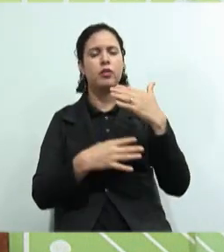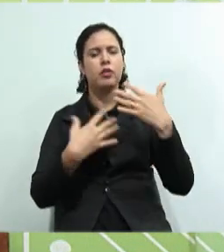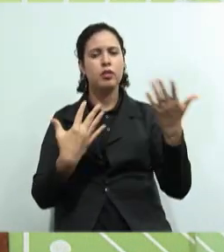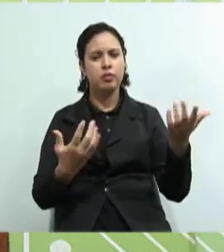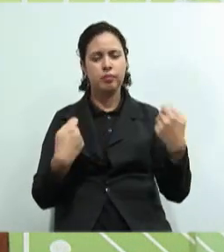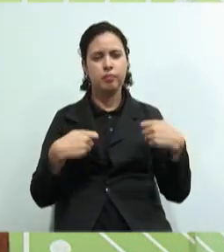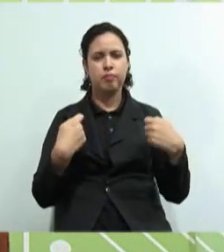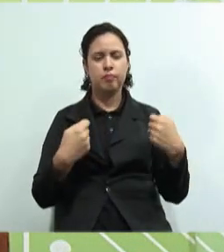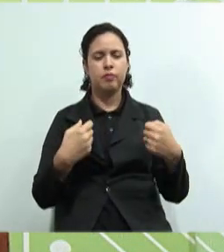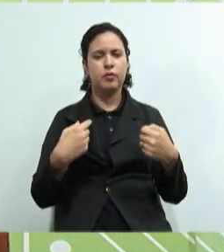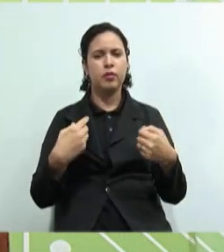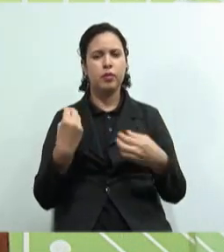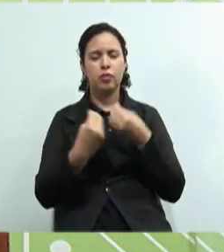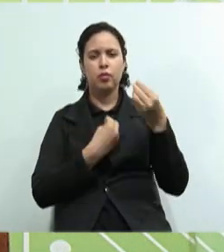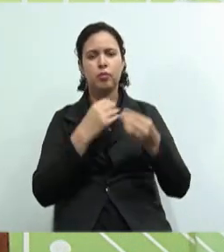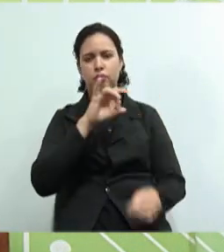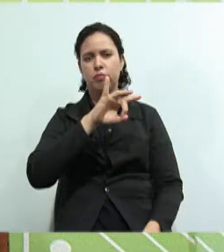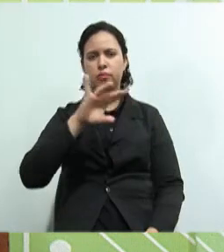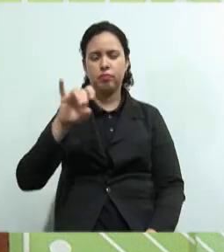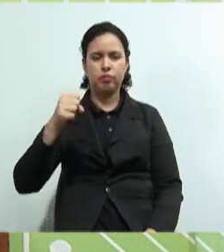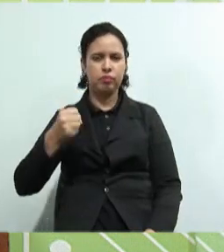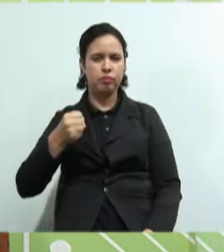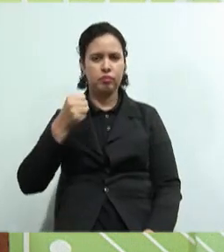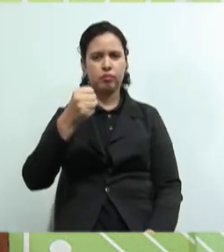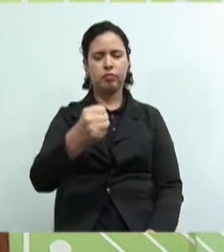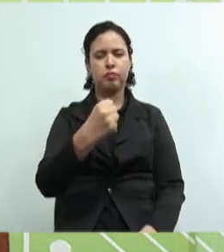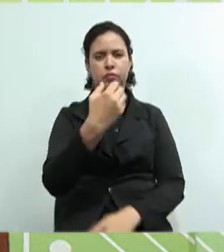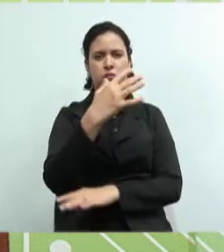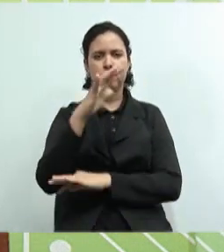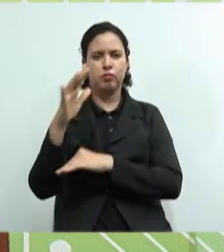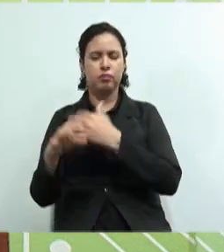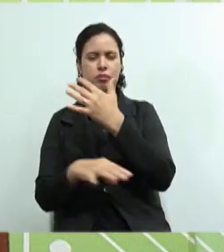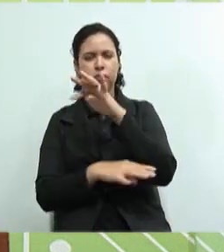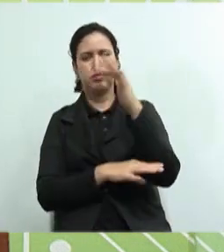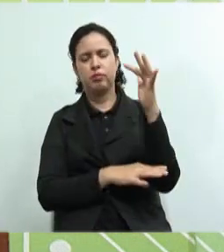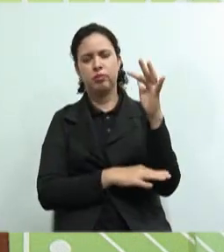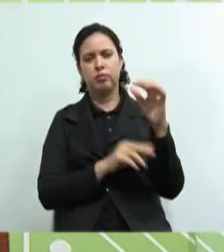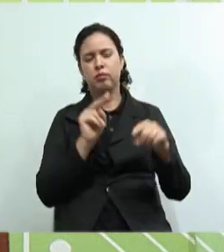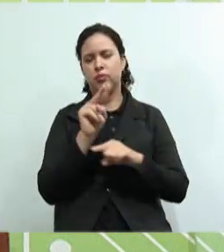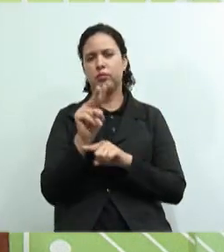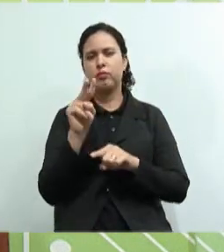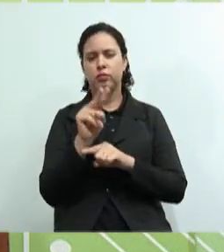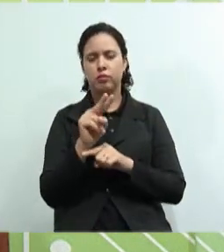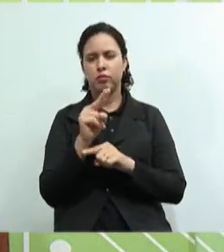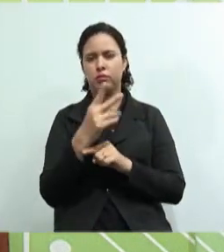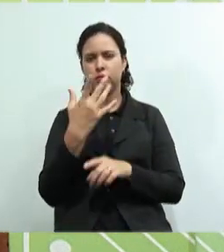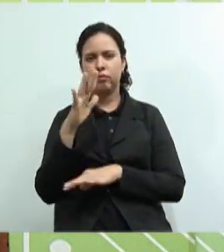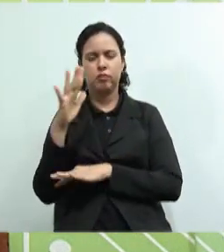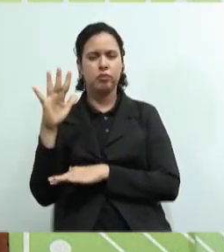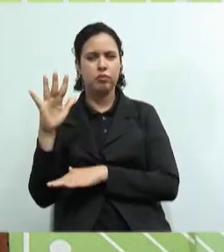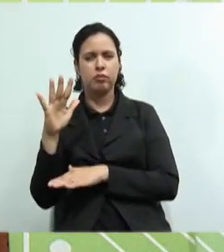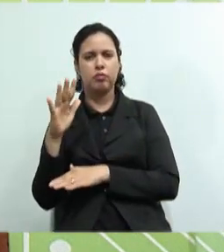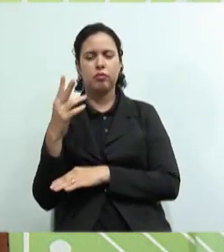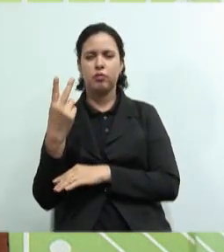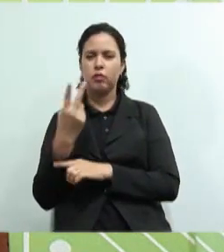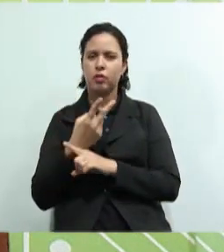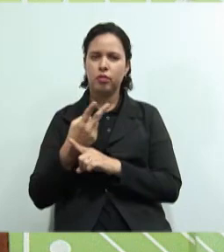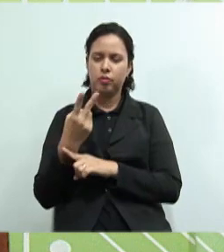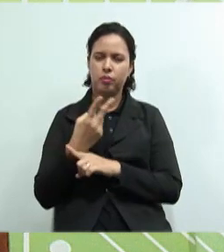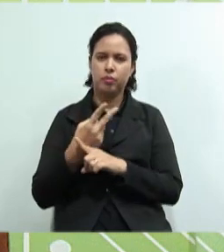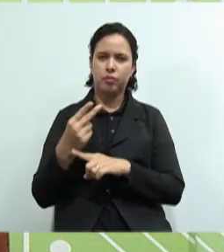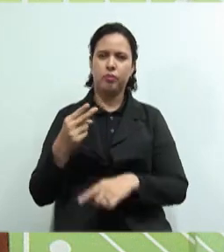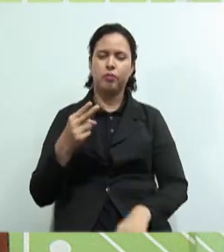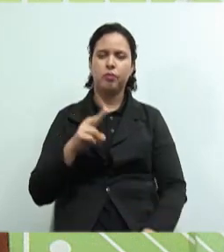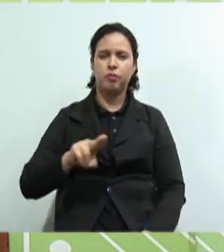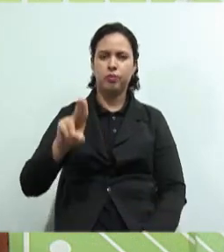se insere no meio ambiente. E aí, essa questão de preservar o meio ambiente, de buscar a melhor utilização de